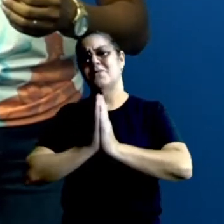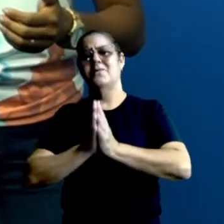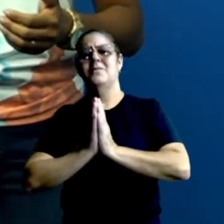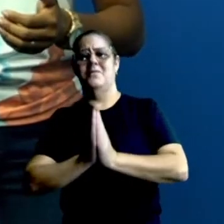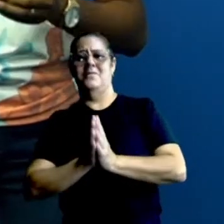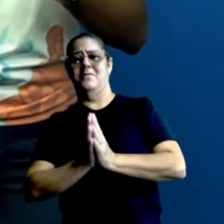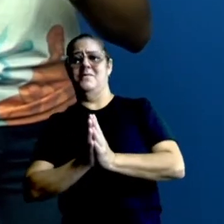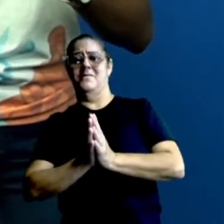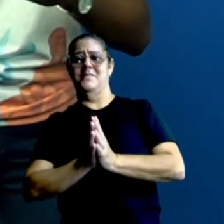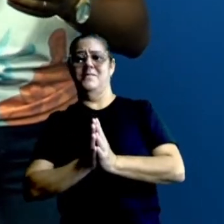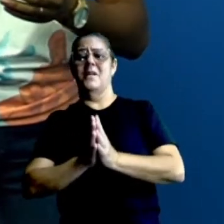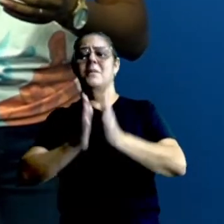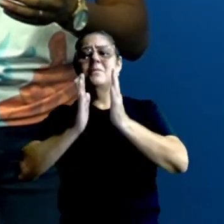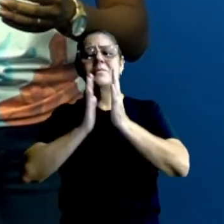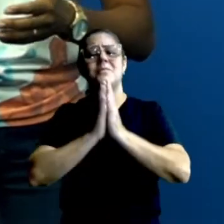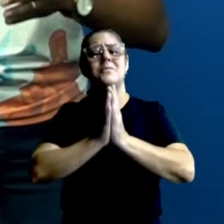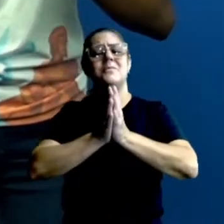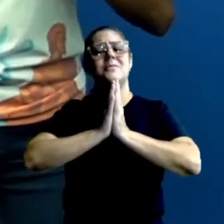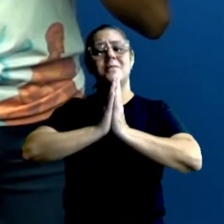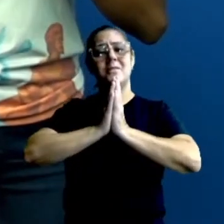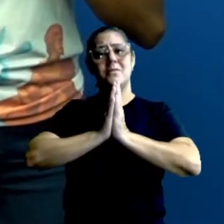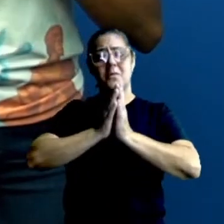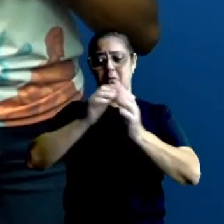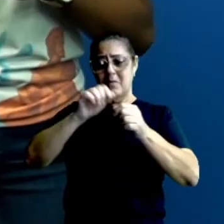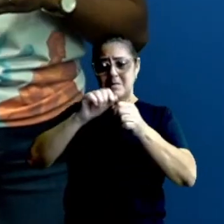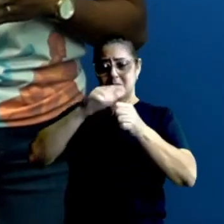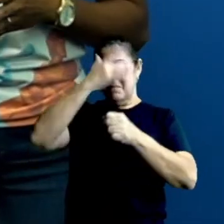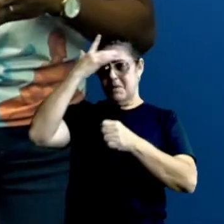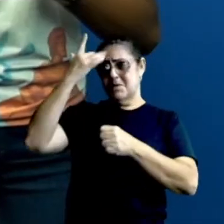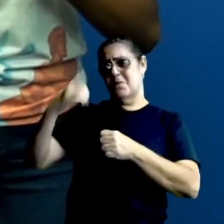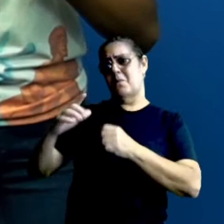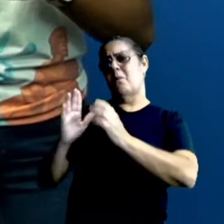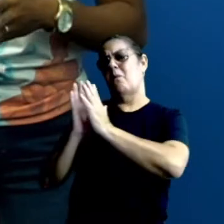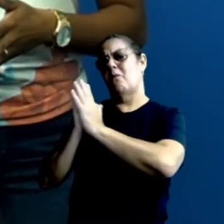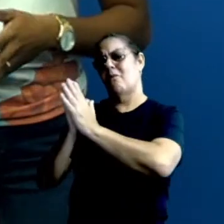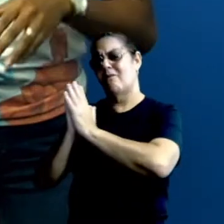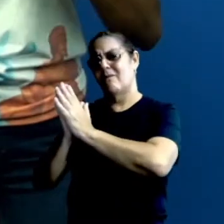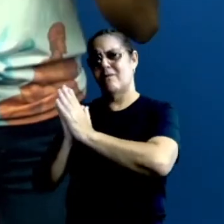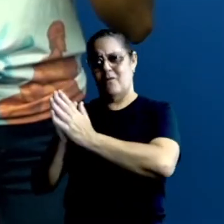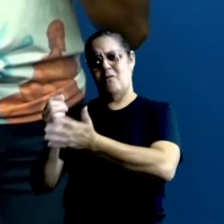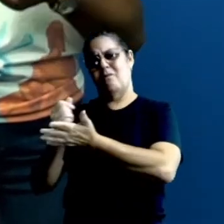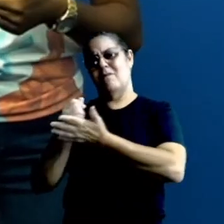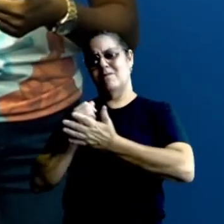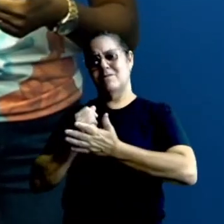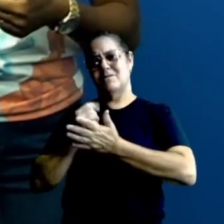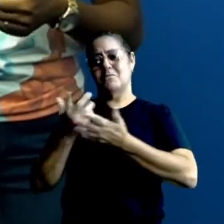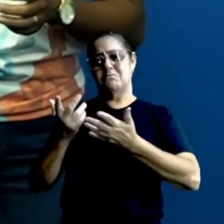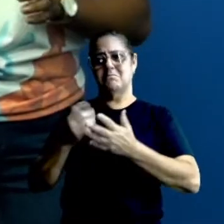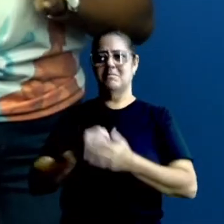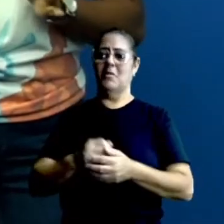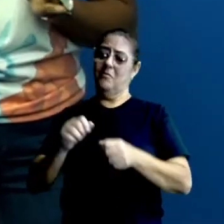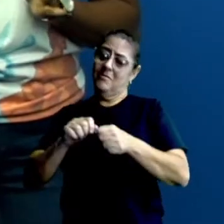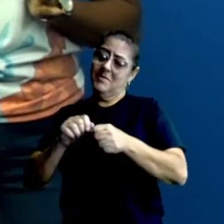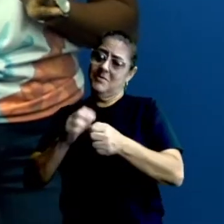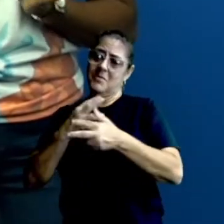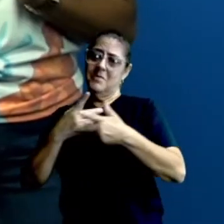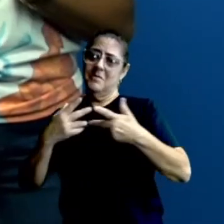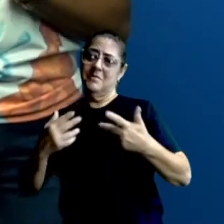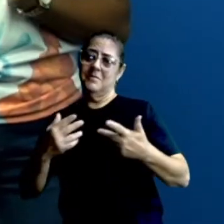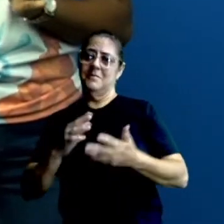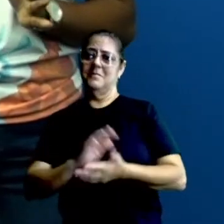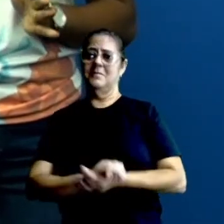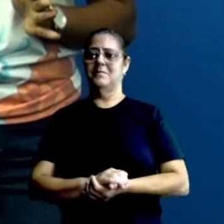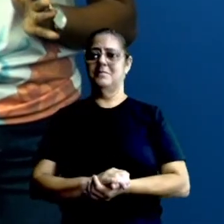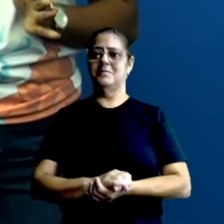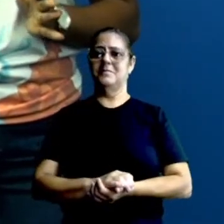que alguém faça algo para você, utiliza aí a expressão de please, que é o por favor. Depois nós temos